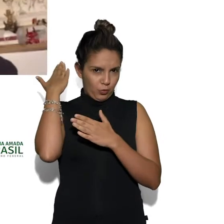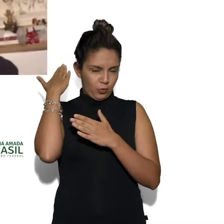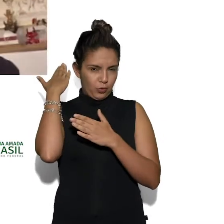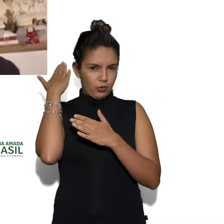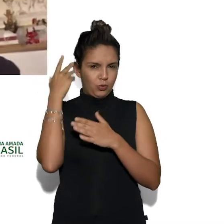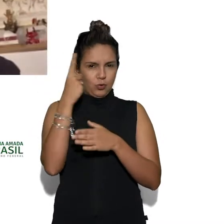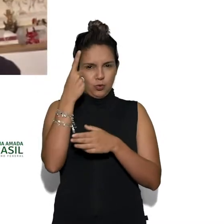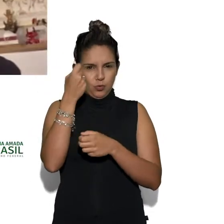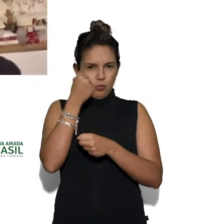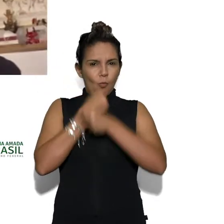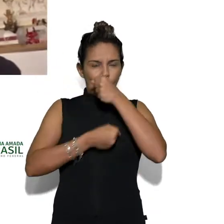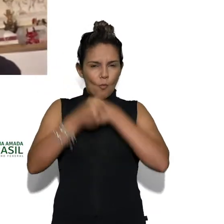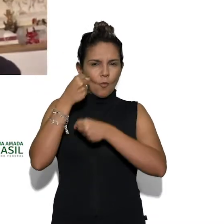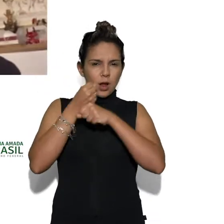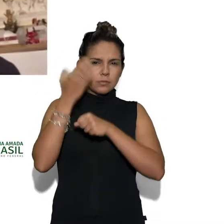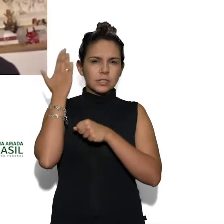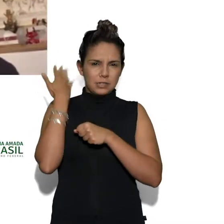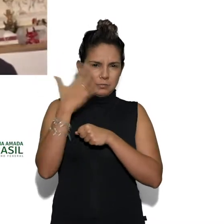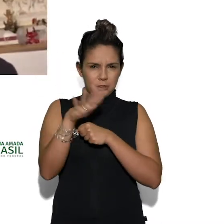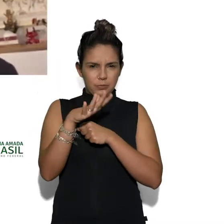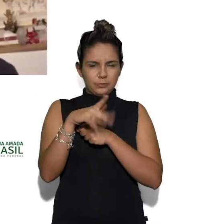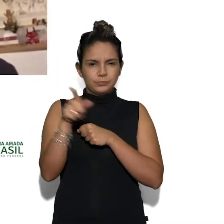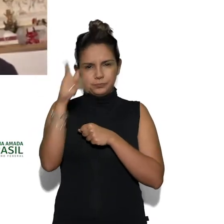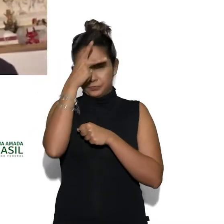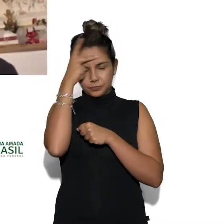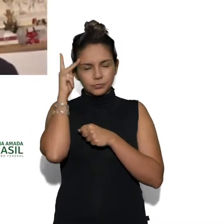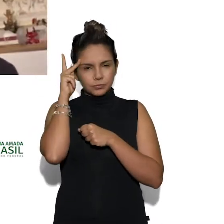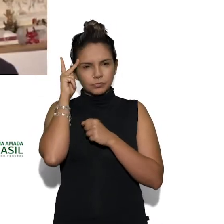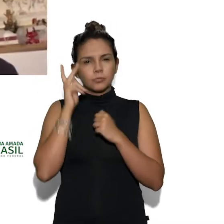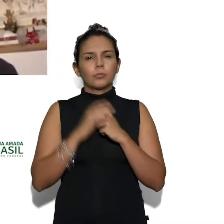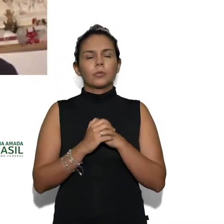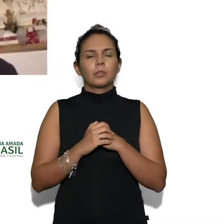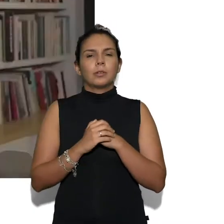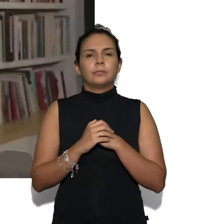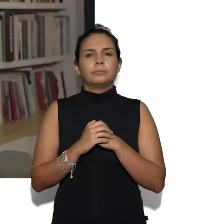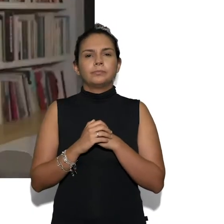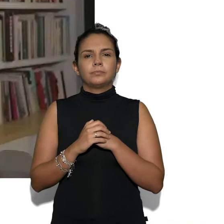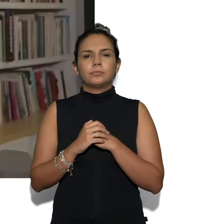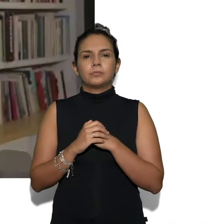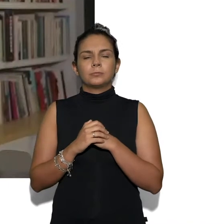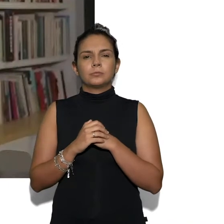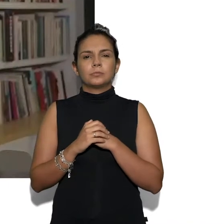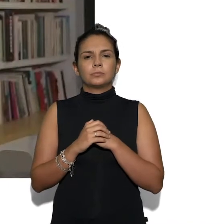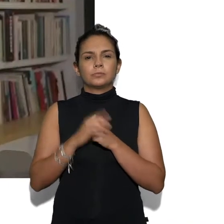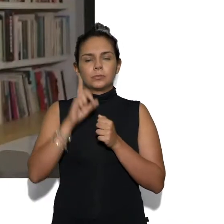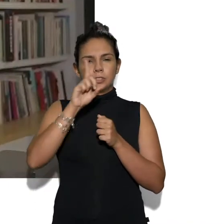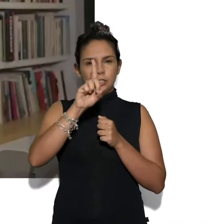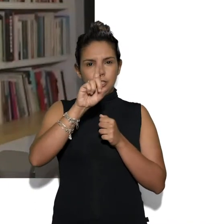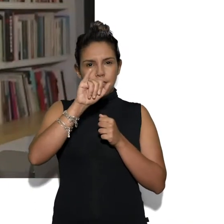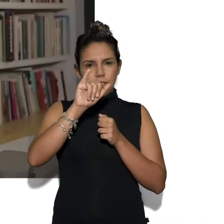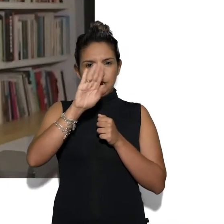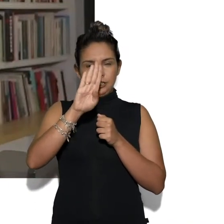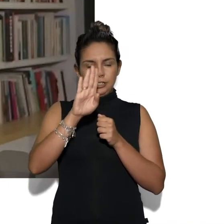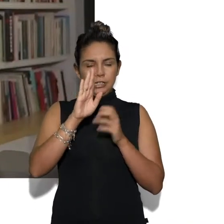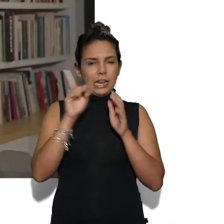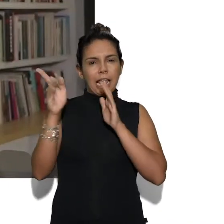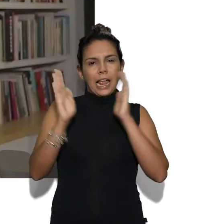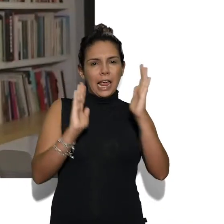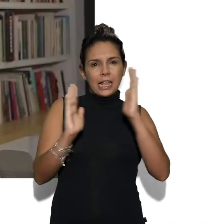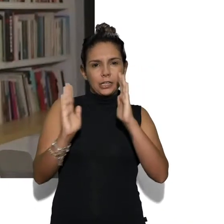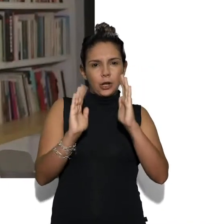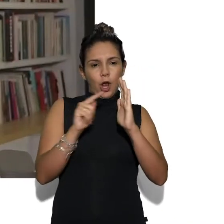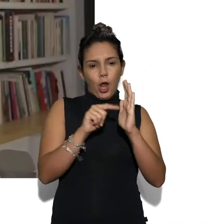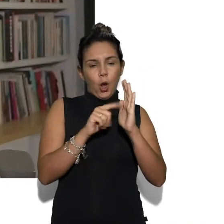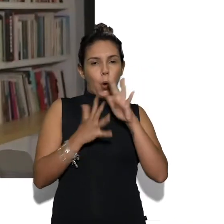escritura que nós conversamos há cerca de um ano atrás, você é uma pessoa que se digladia